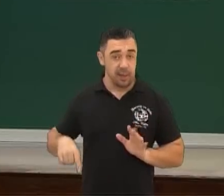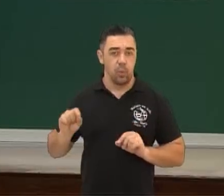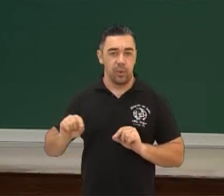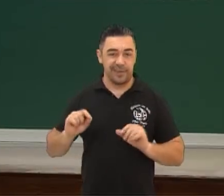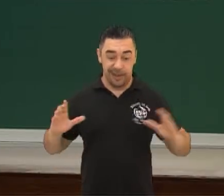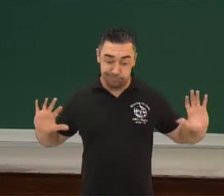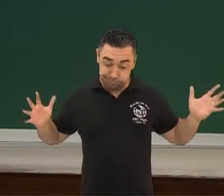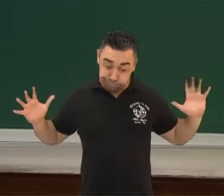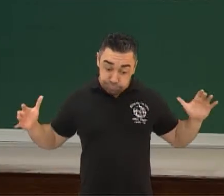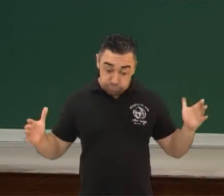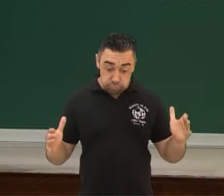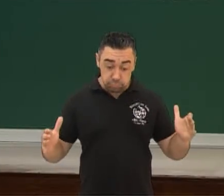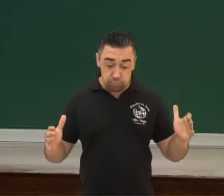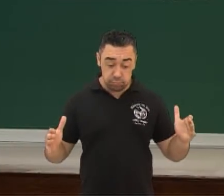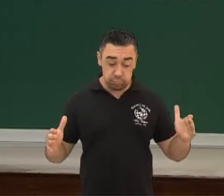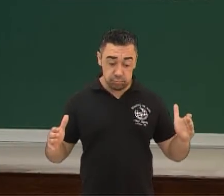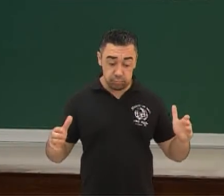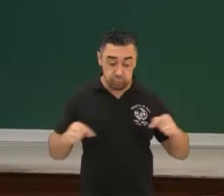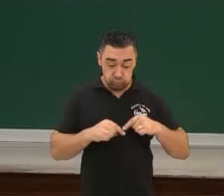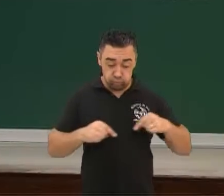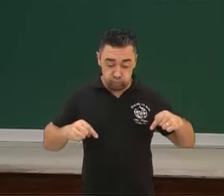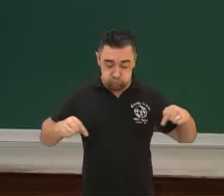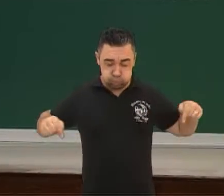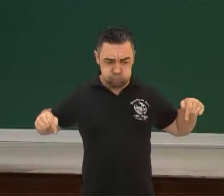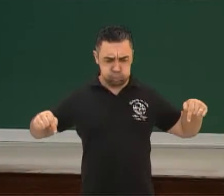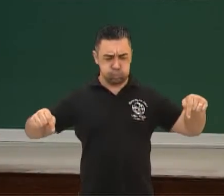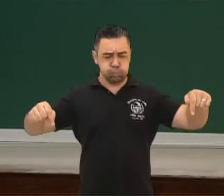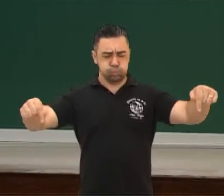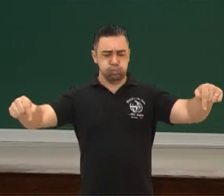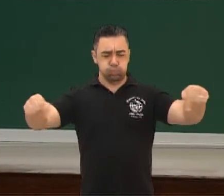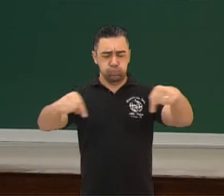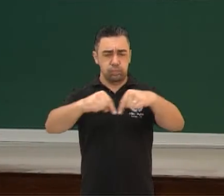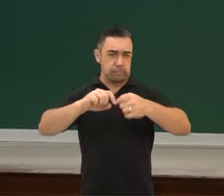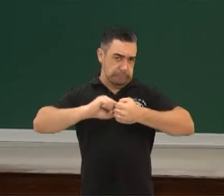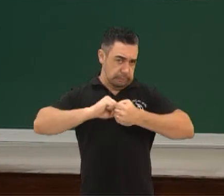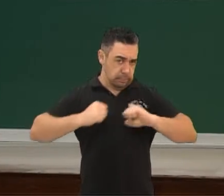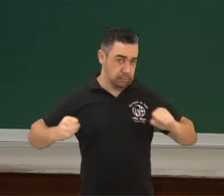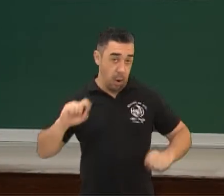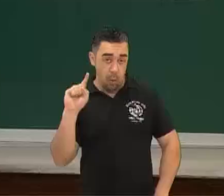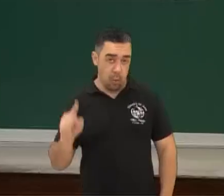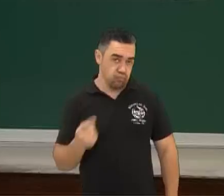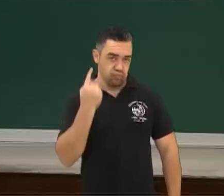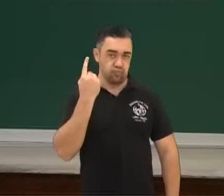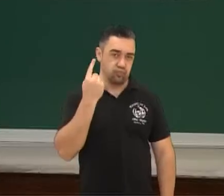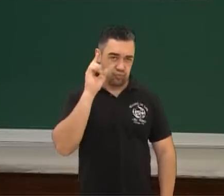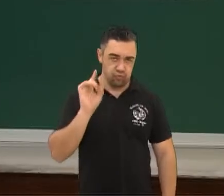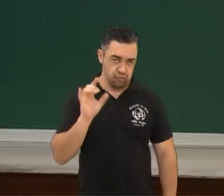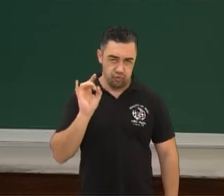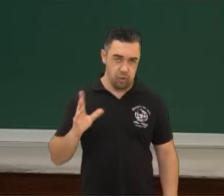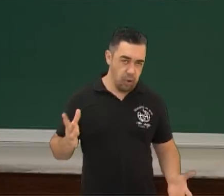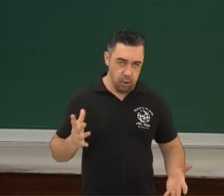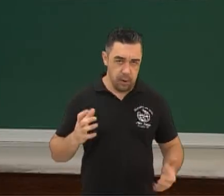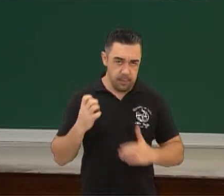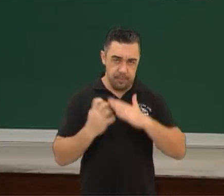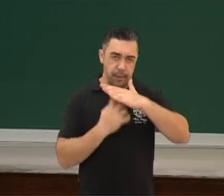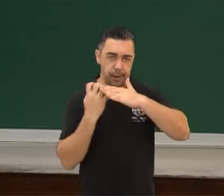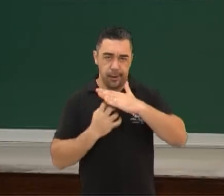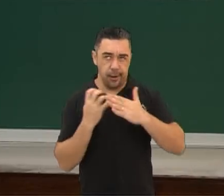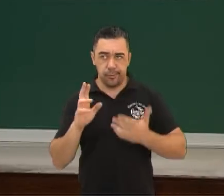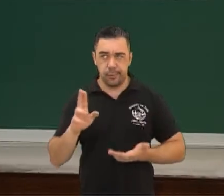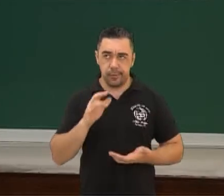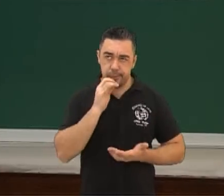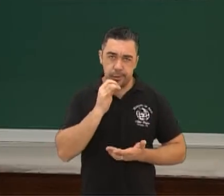a concentração de terras. Vai ser a concentração de terra nas mãos de poucas pessoas, ali